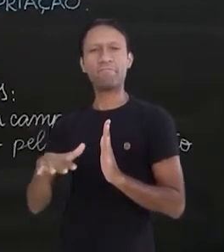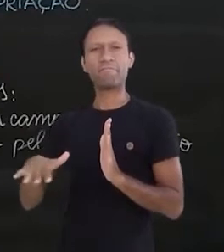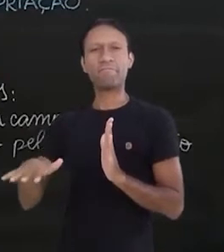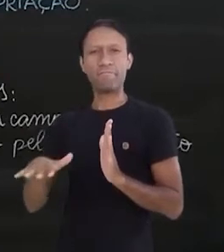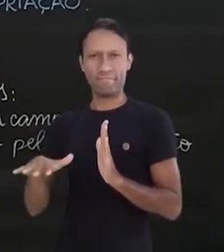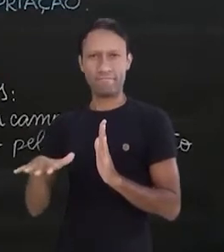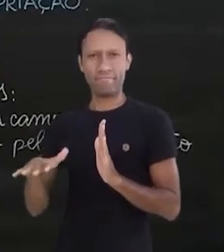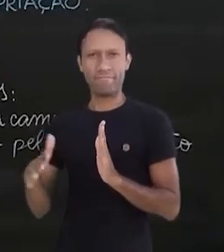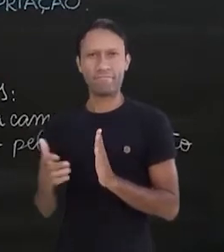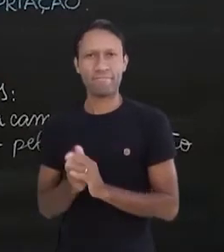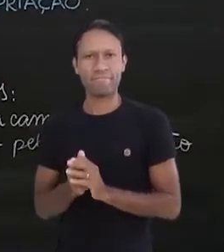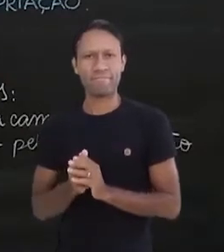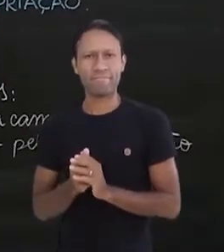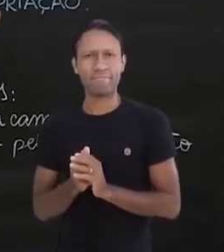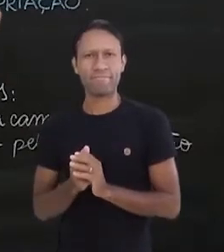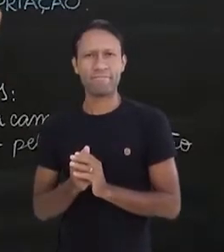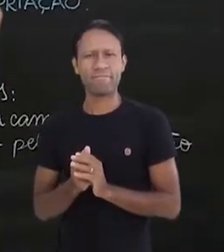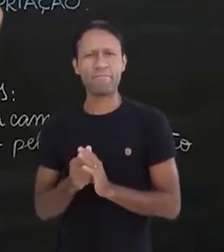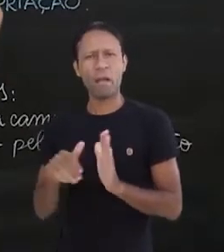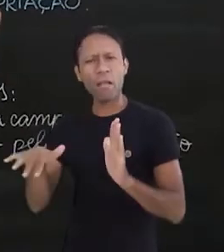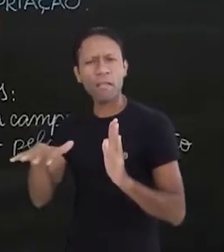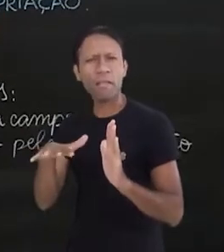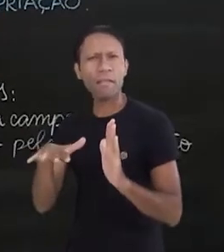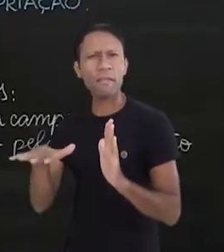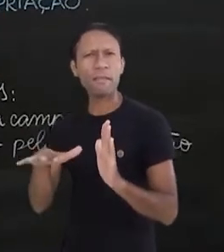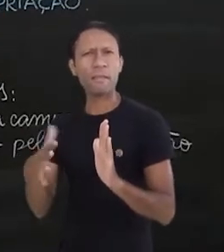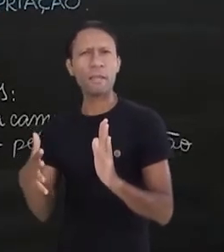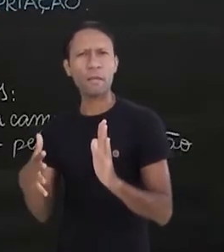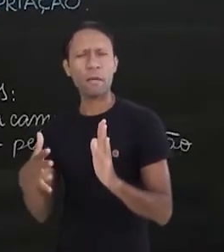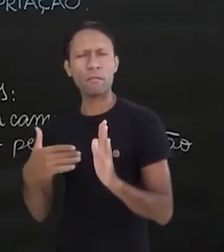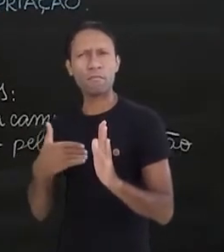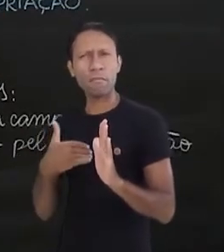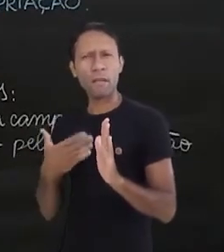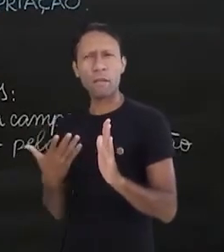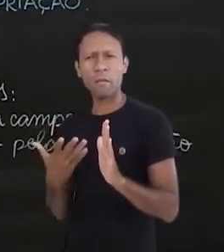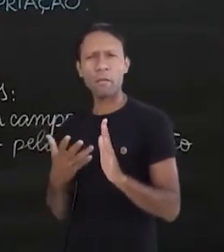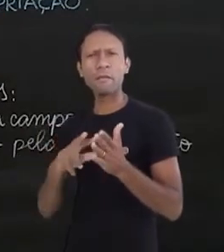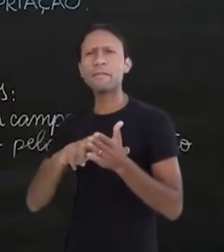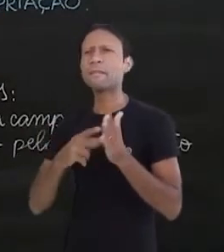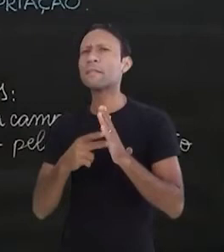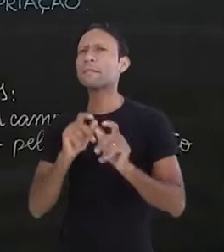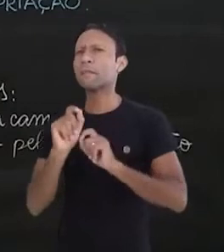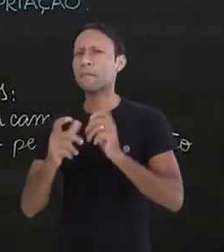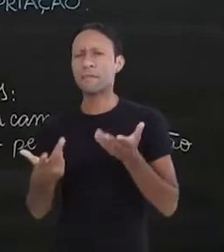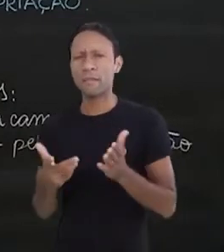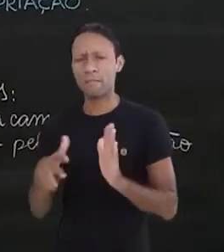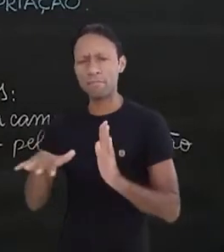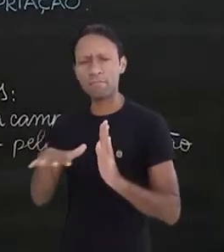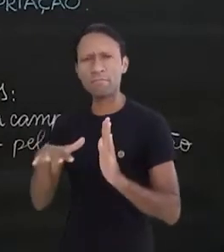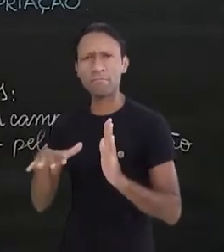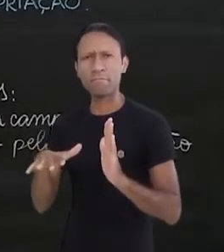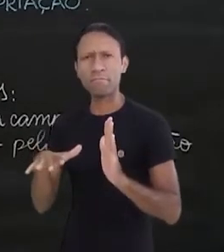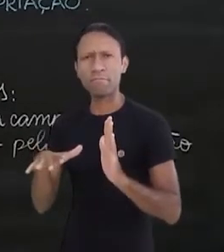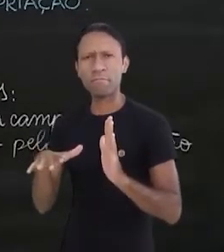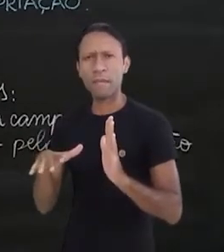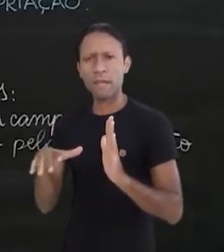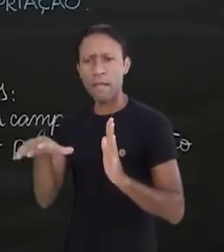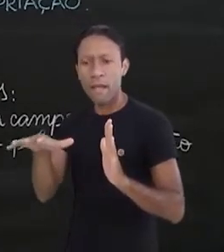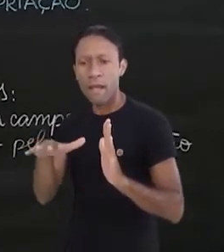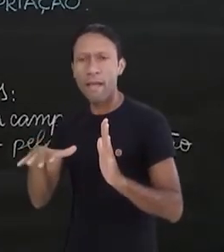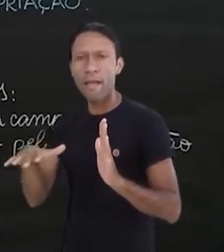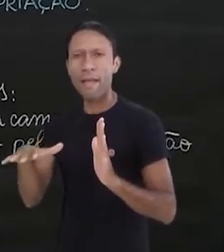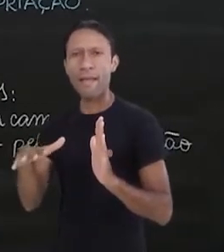para a região. Territorialidade. Território. Afinal, o que é território? Território